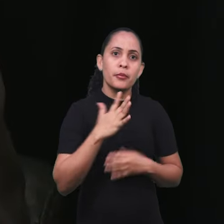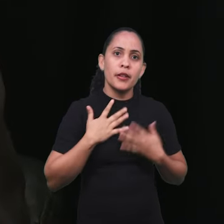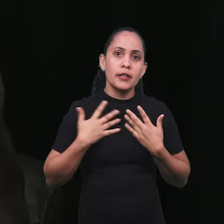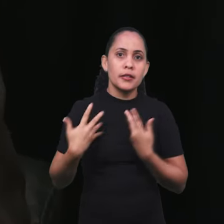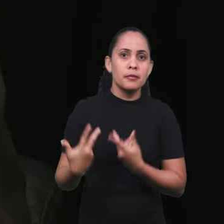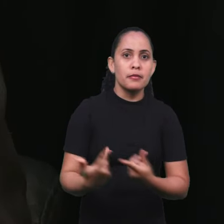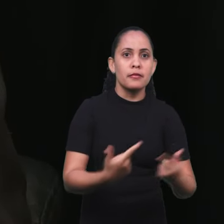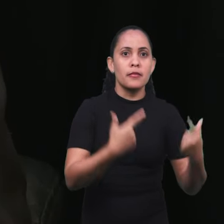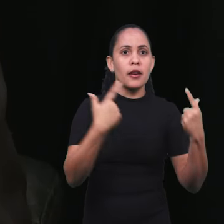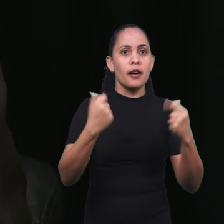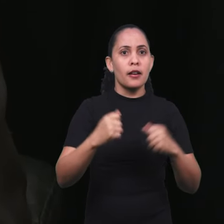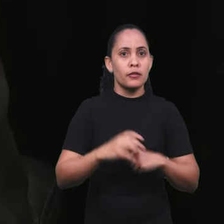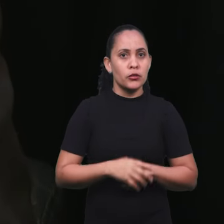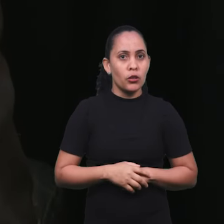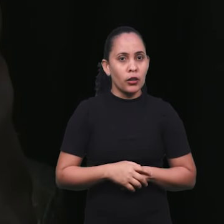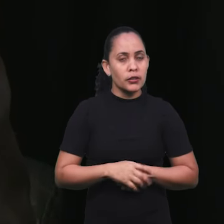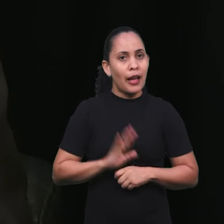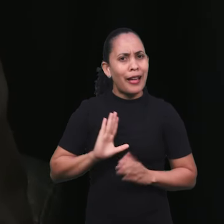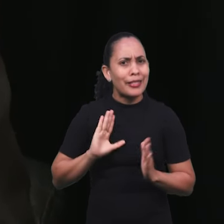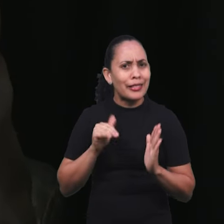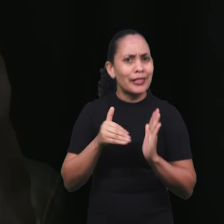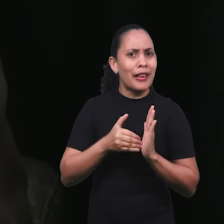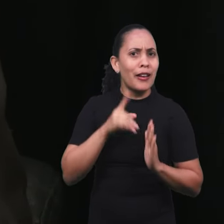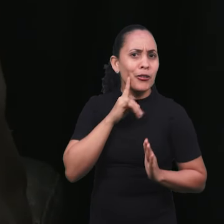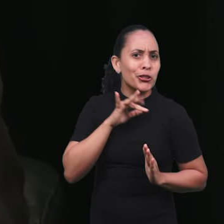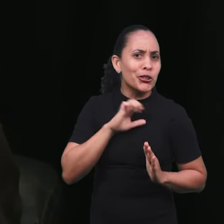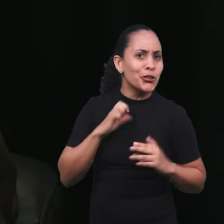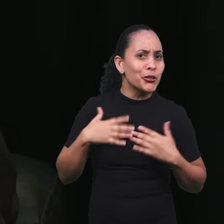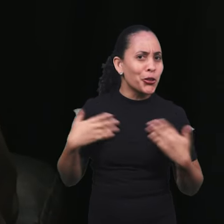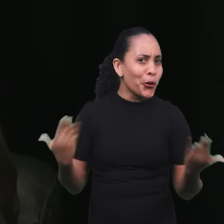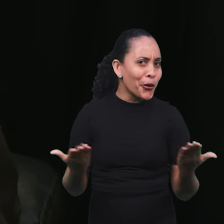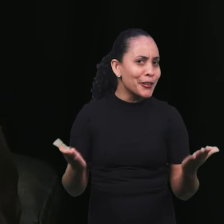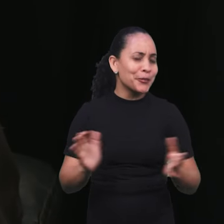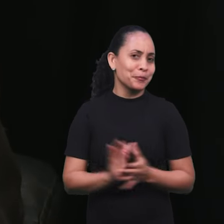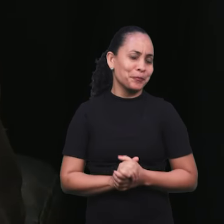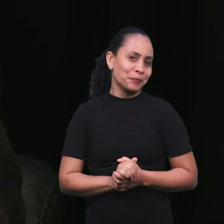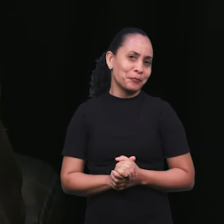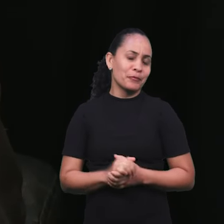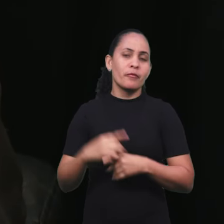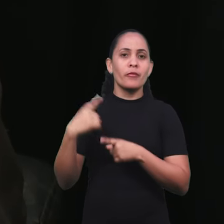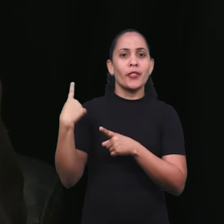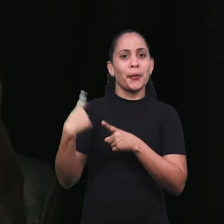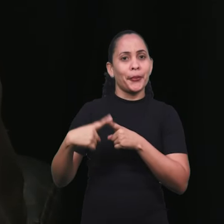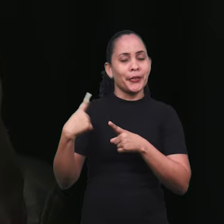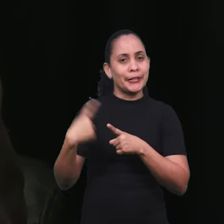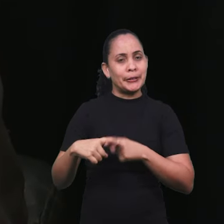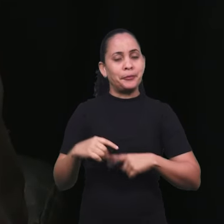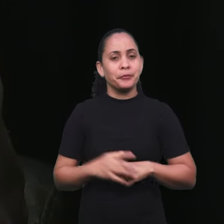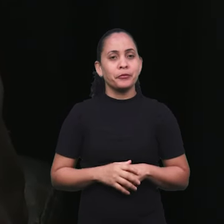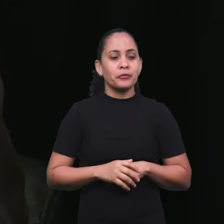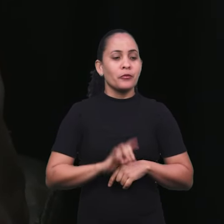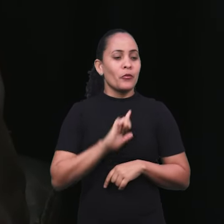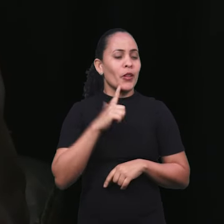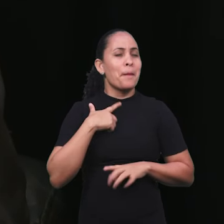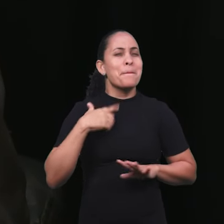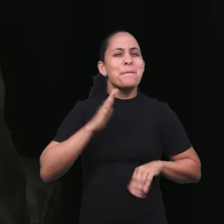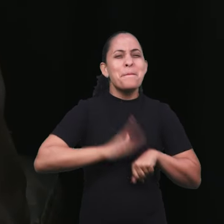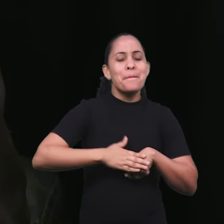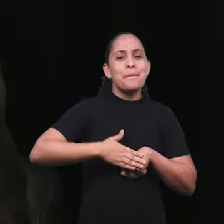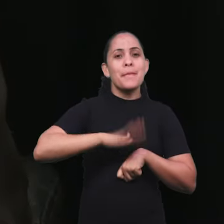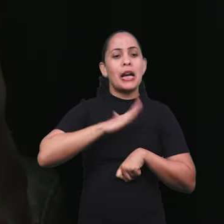promessa maravilhosa que perdura até os nossos dias. Maravilha. Porque não existe nada